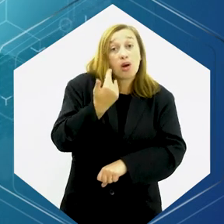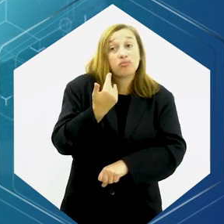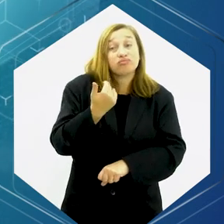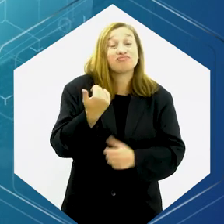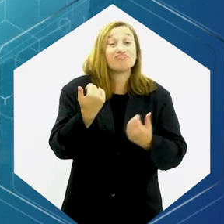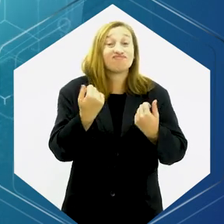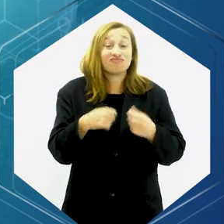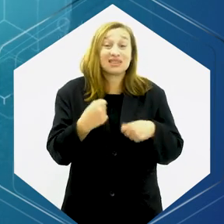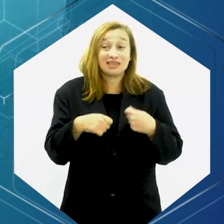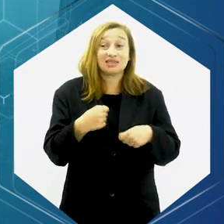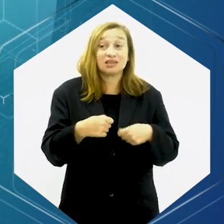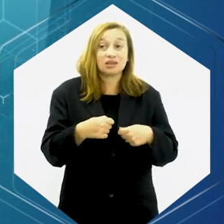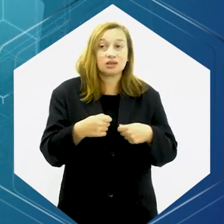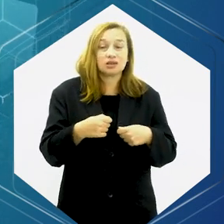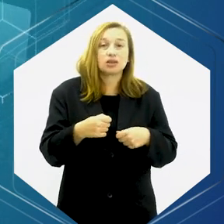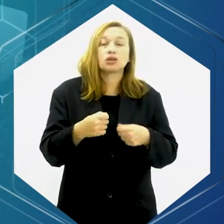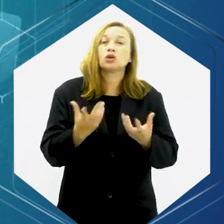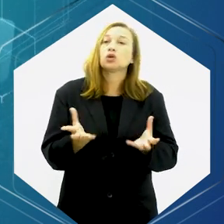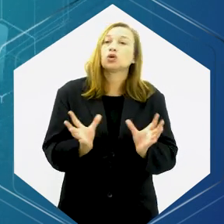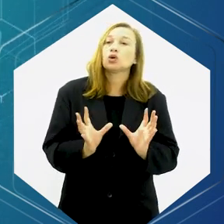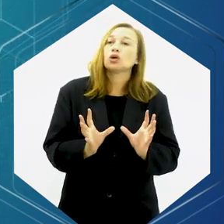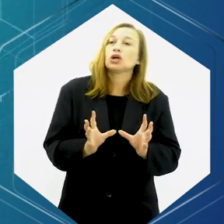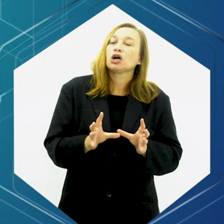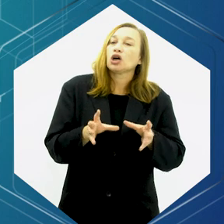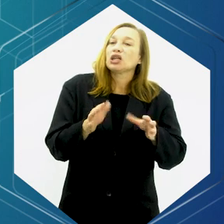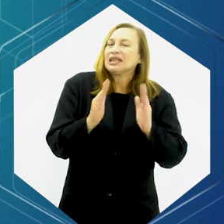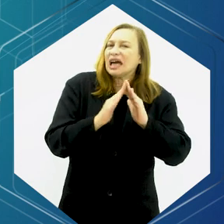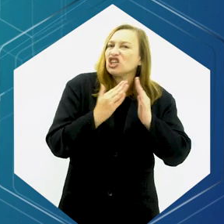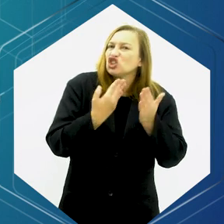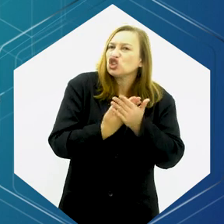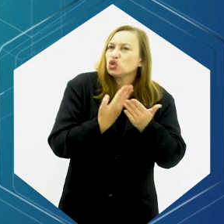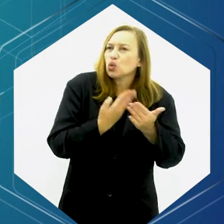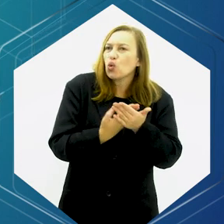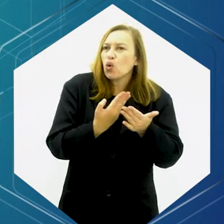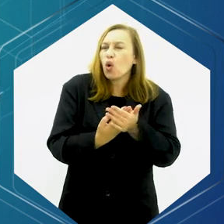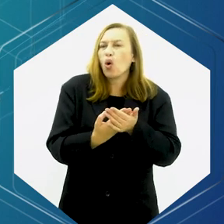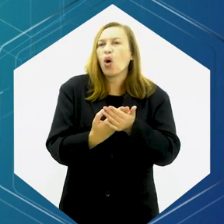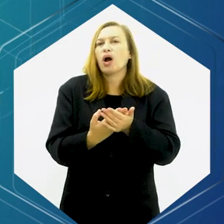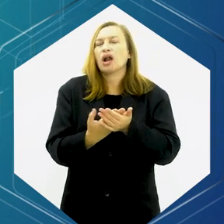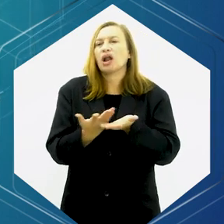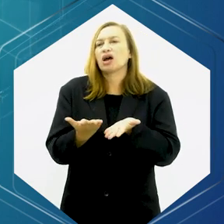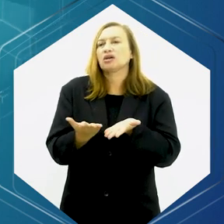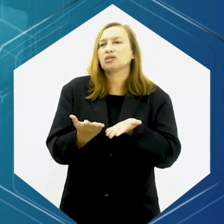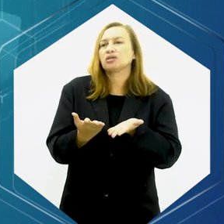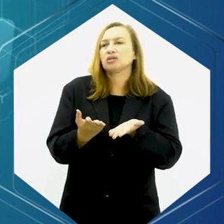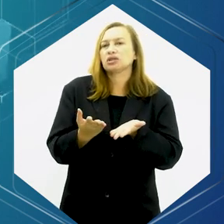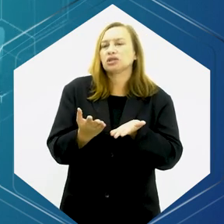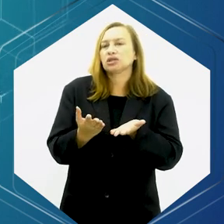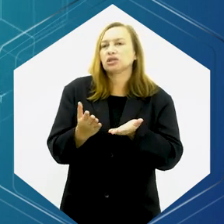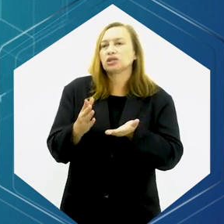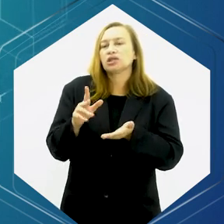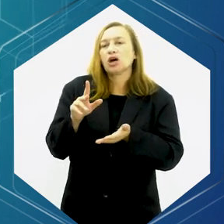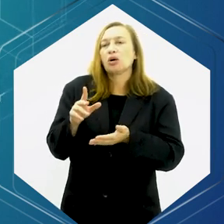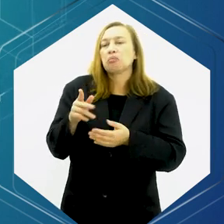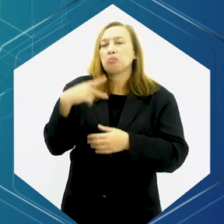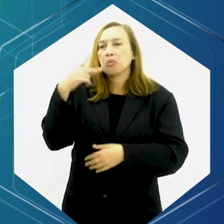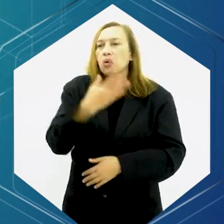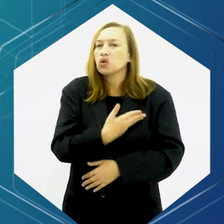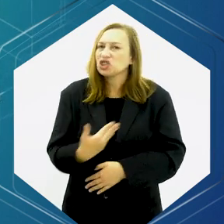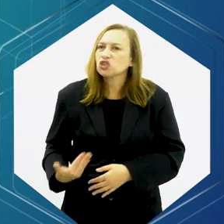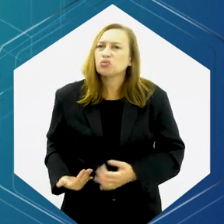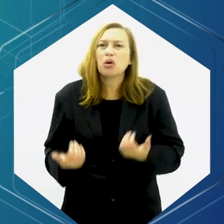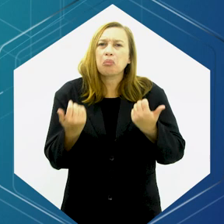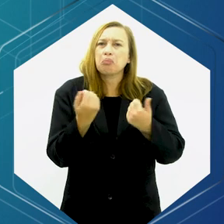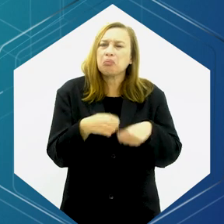ser eh por meio de do Centro de Saúde por meio da escola né Por por meio de de de de